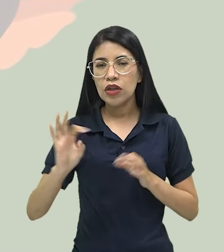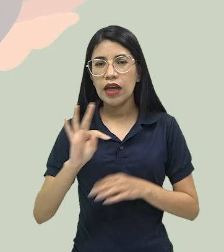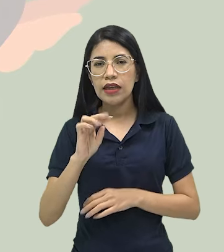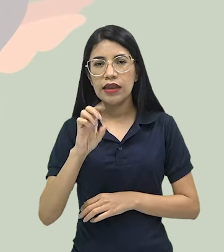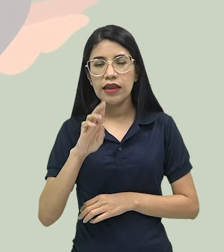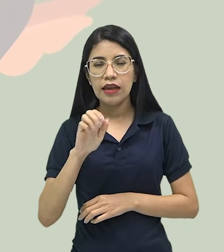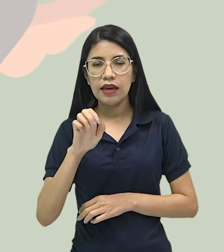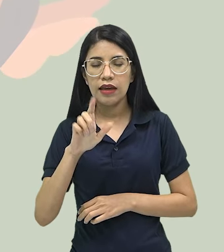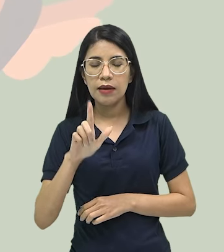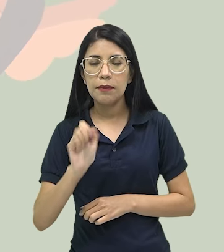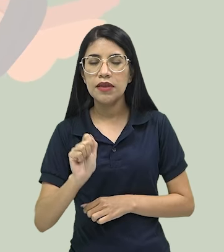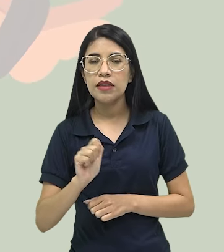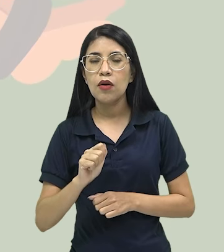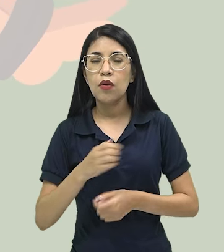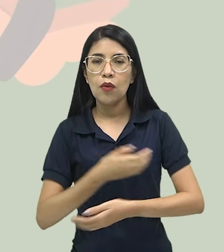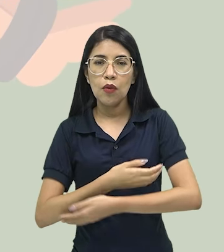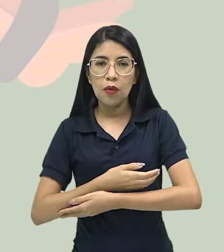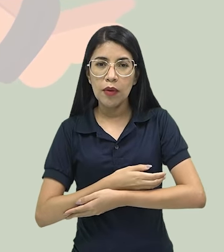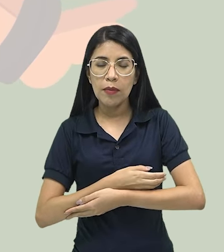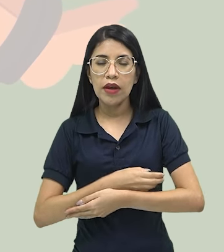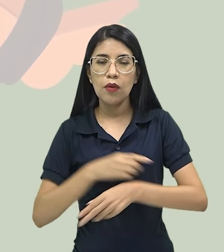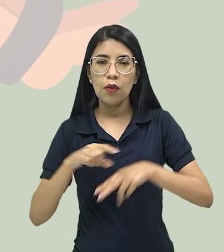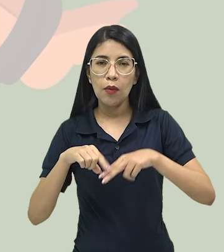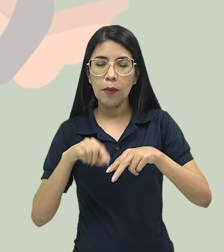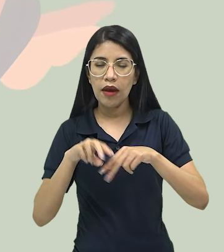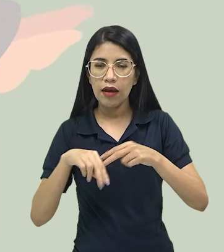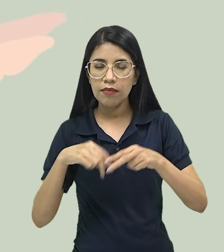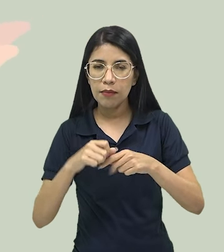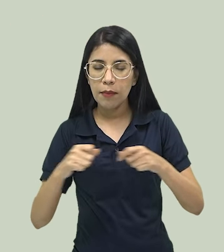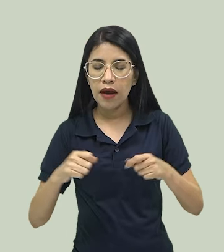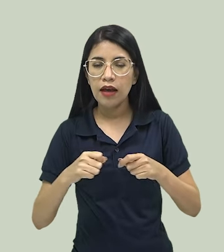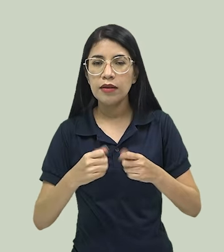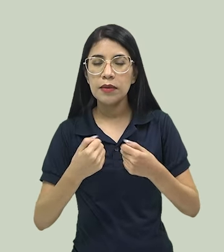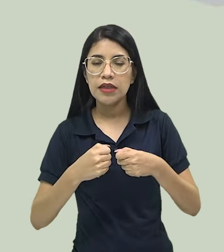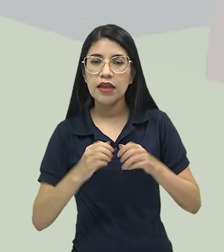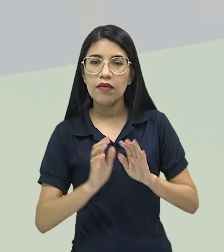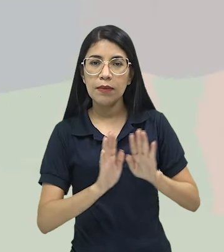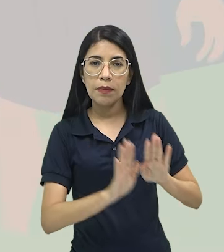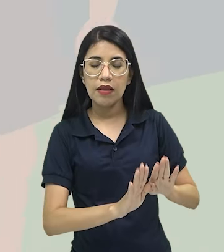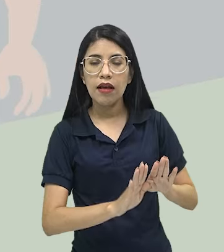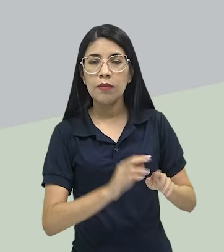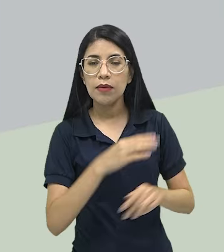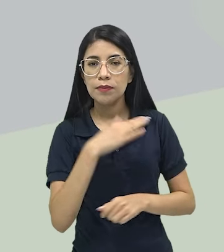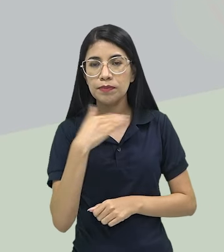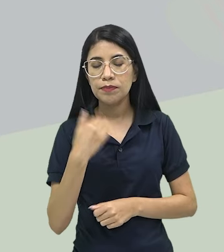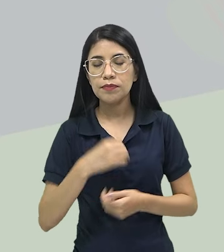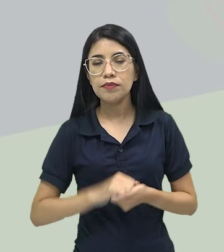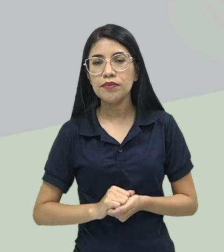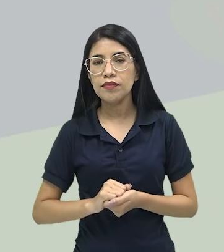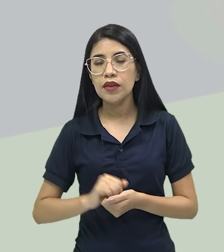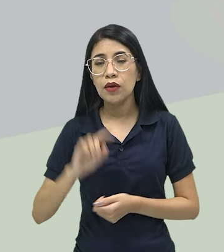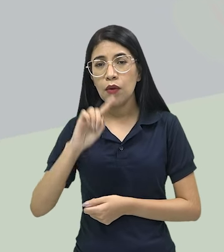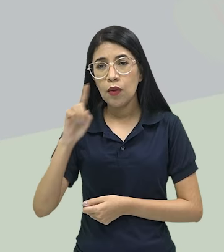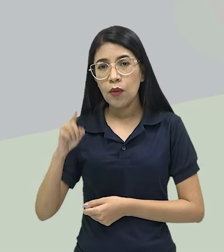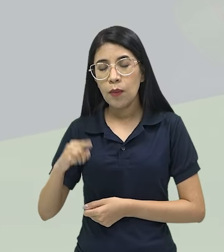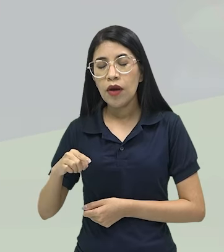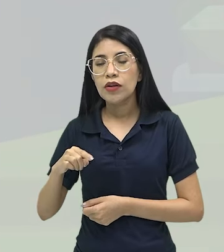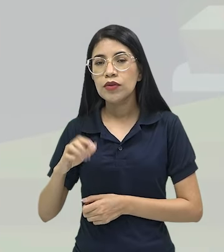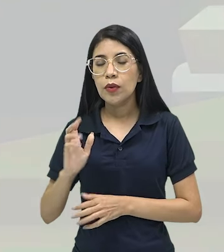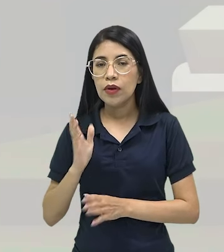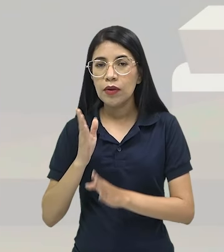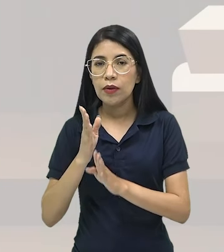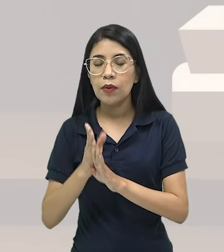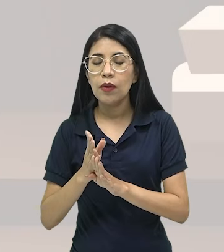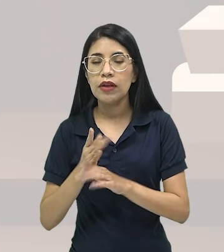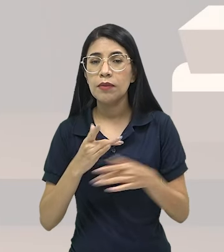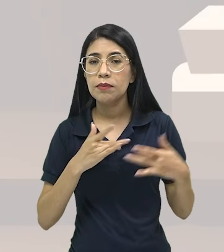os pés amarrados, um bebê tebano deve ser deixado ali para morrer. Um pastor o encontra e, por piedade, o